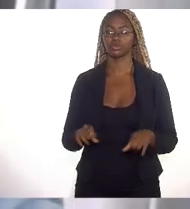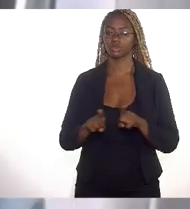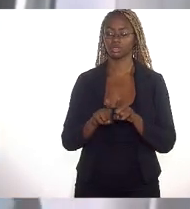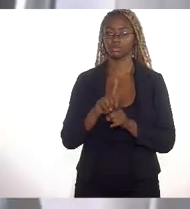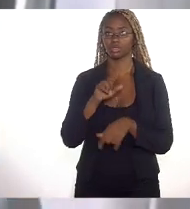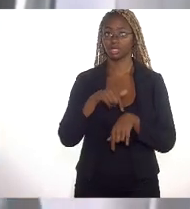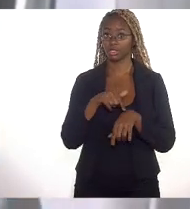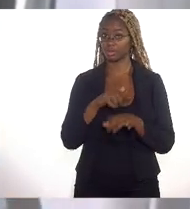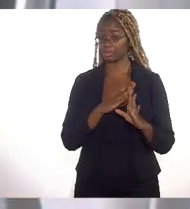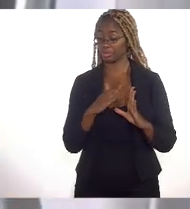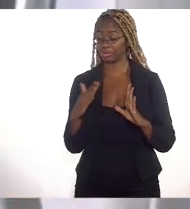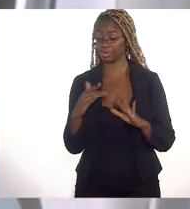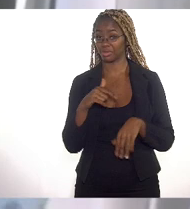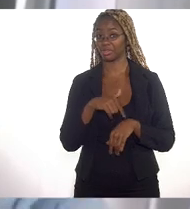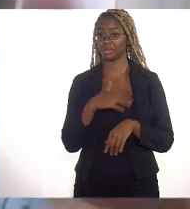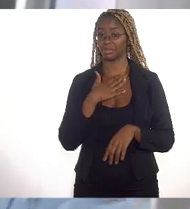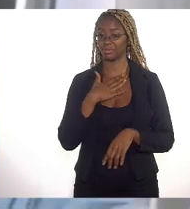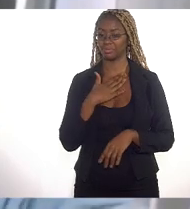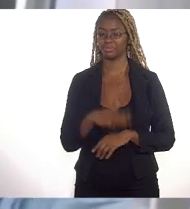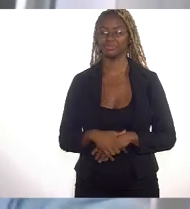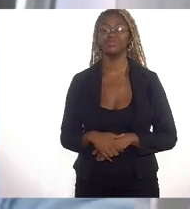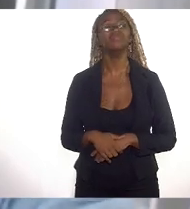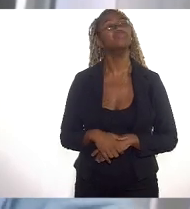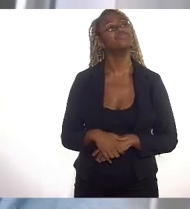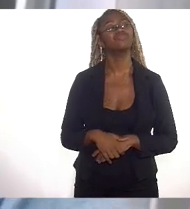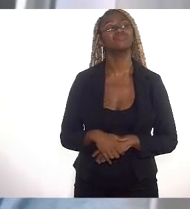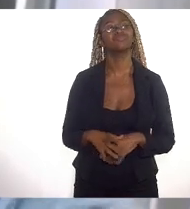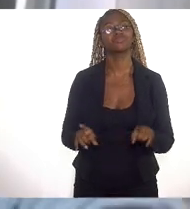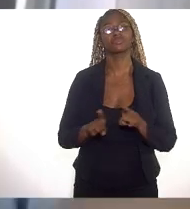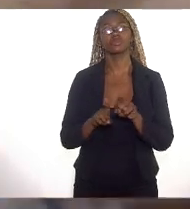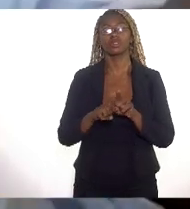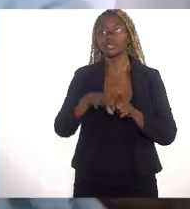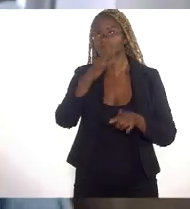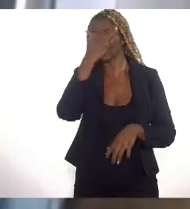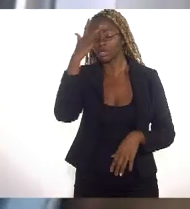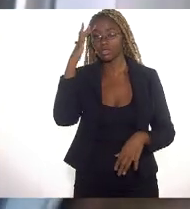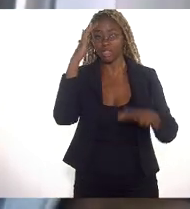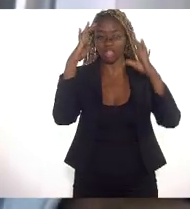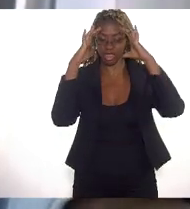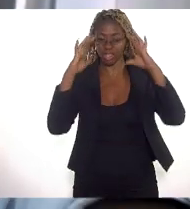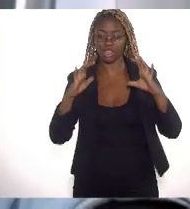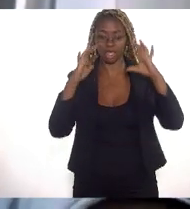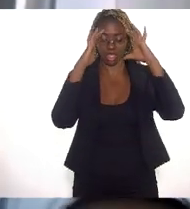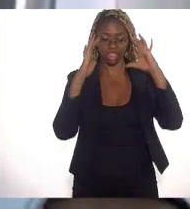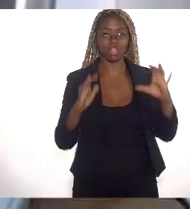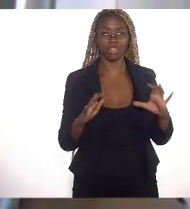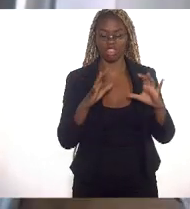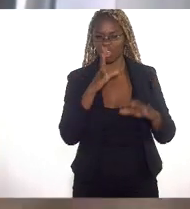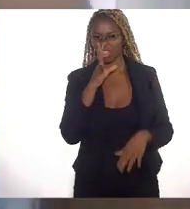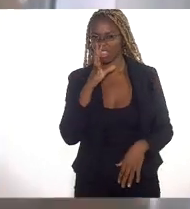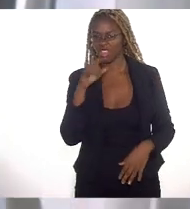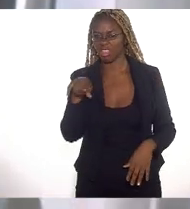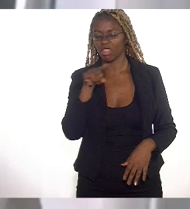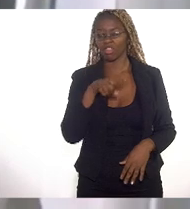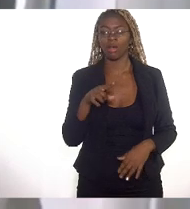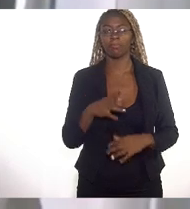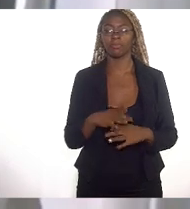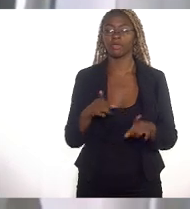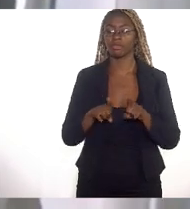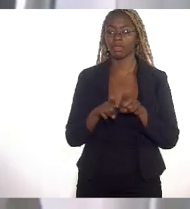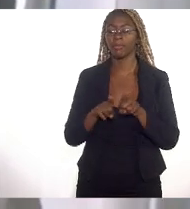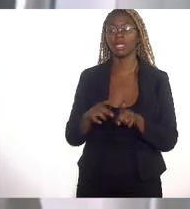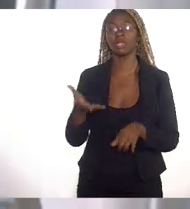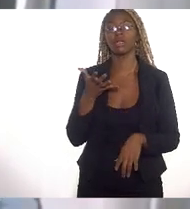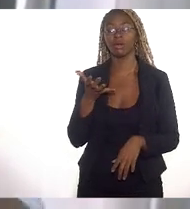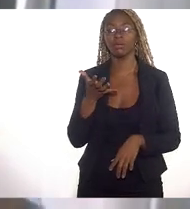tempo, deputadas e deputados, cidadãos que nos assistem pela TV Alerj, cidadãos e cidadãs que nos seguem pelas redes sociais, ao mesmo tempo eu quero